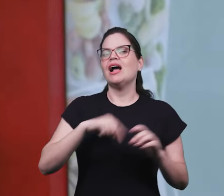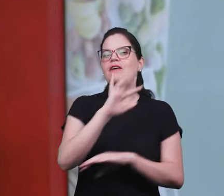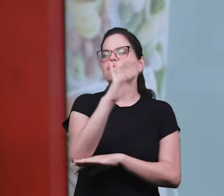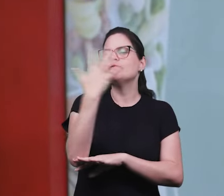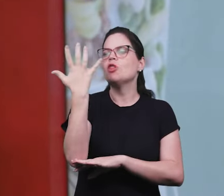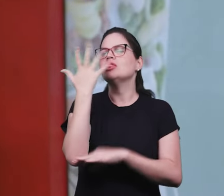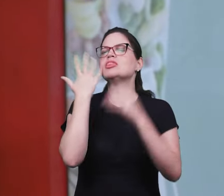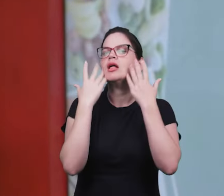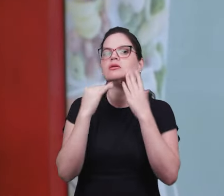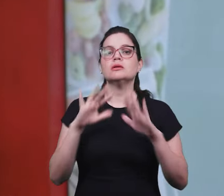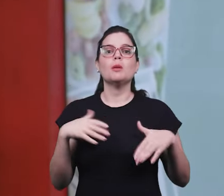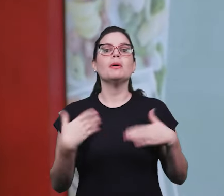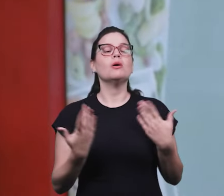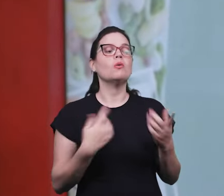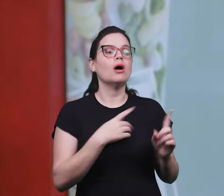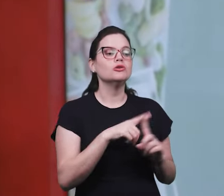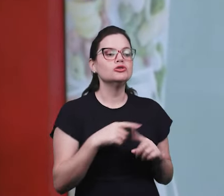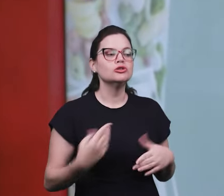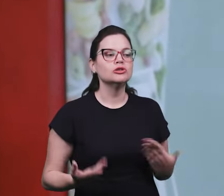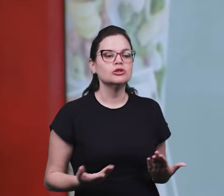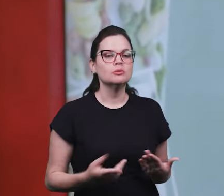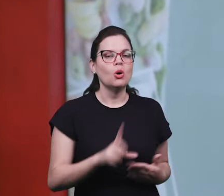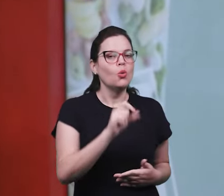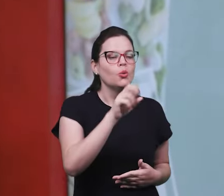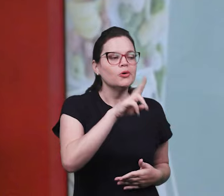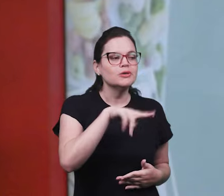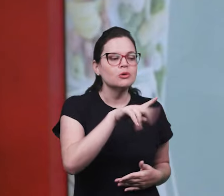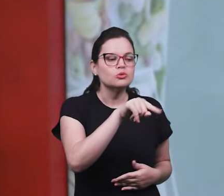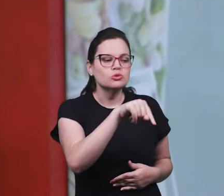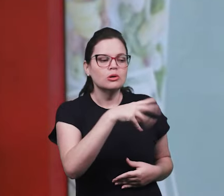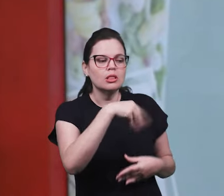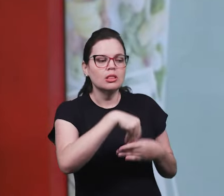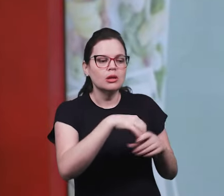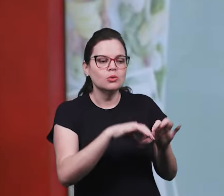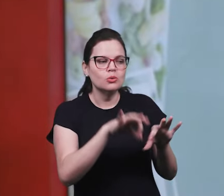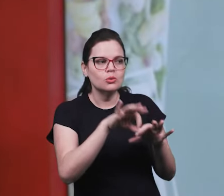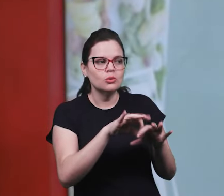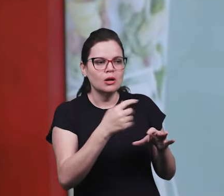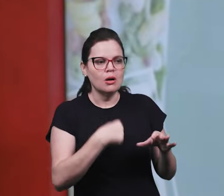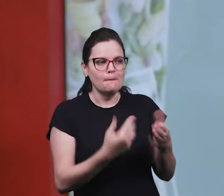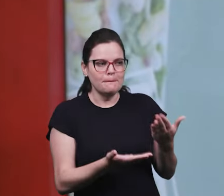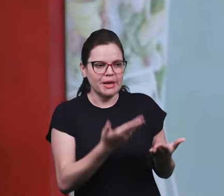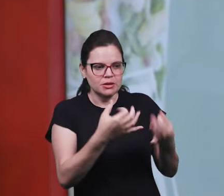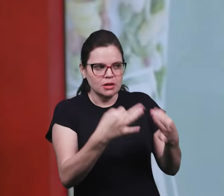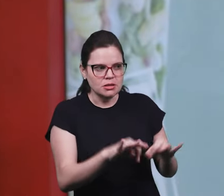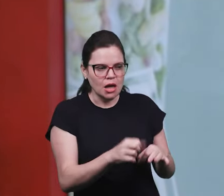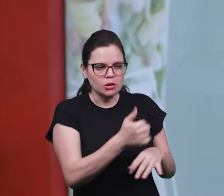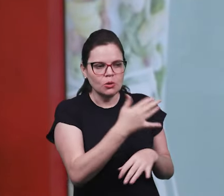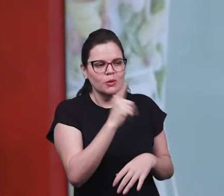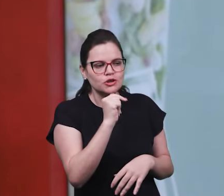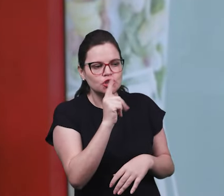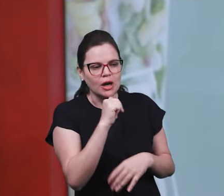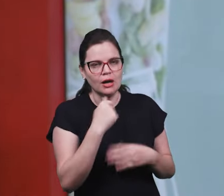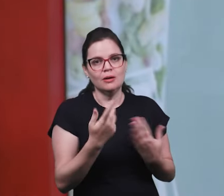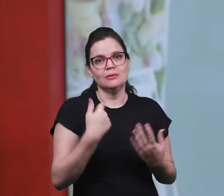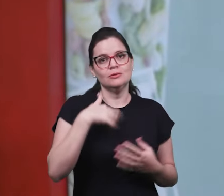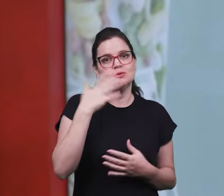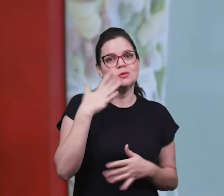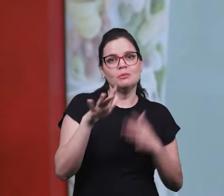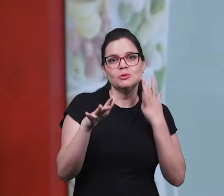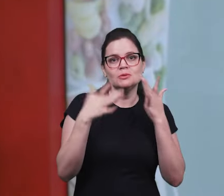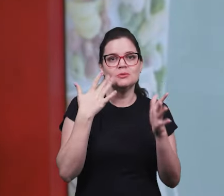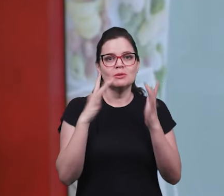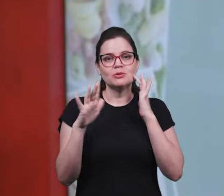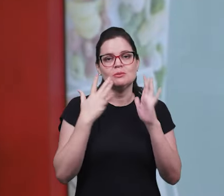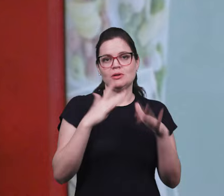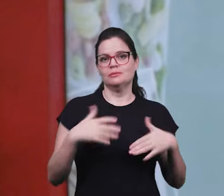da planta Qual é a concentração que é utilizada para aquele peso o paciente qual a dosagem muitas vezes não sabe dizer